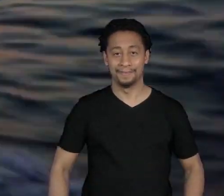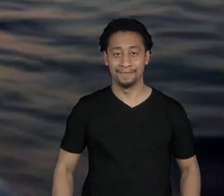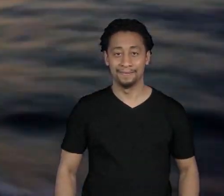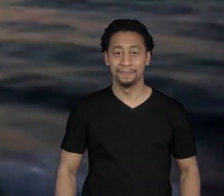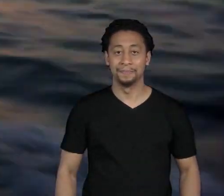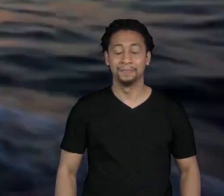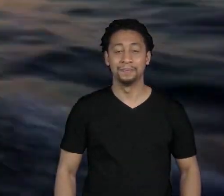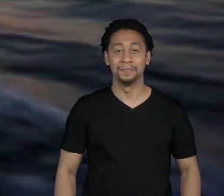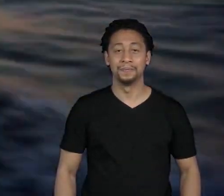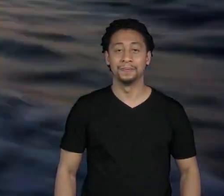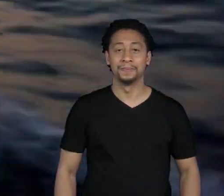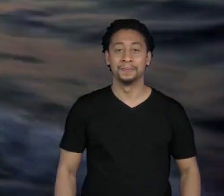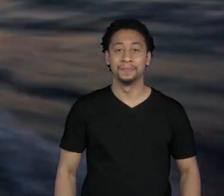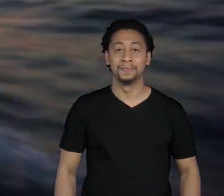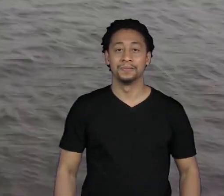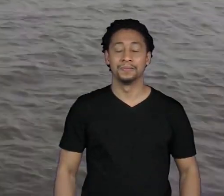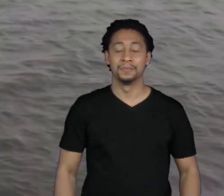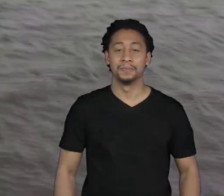Música